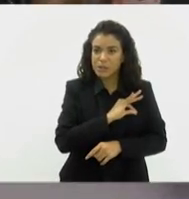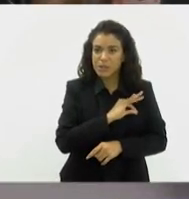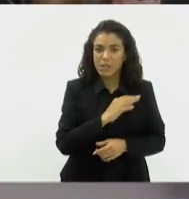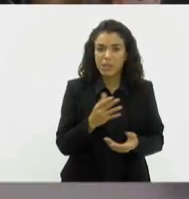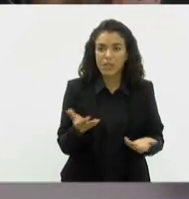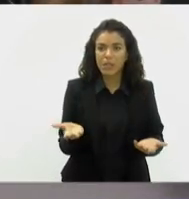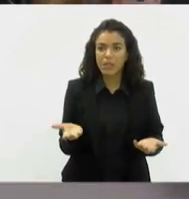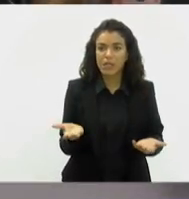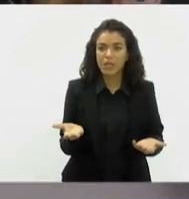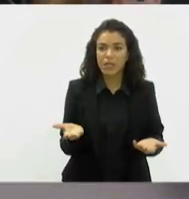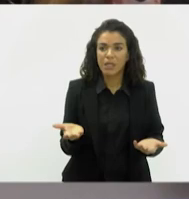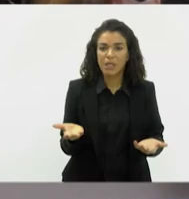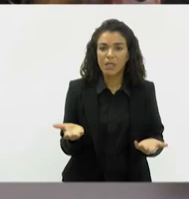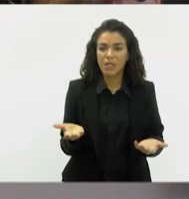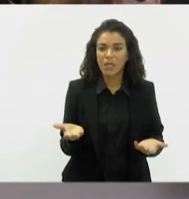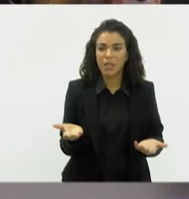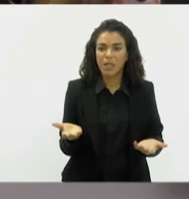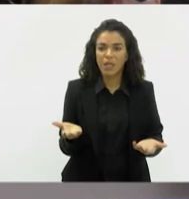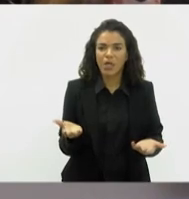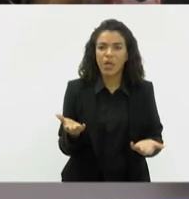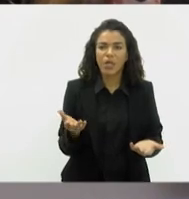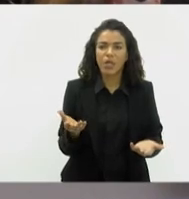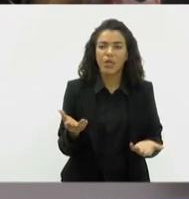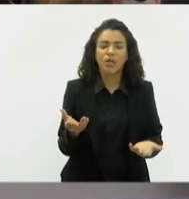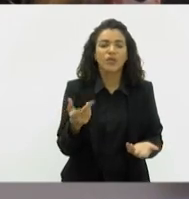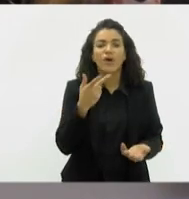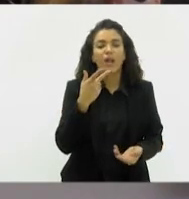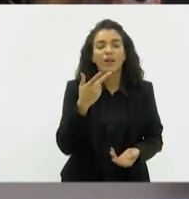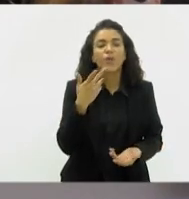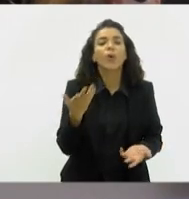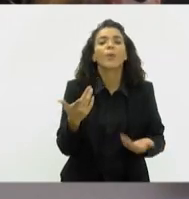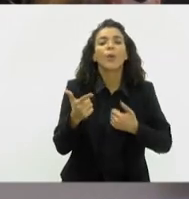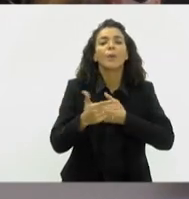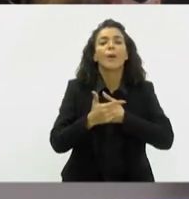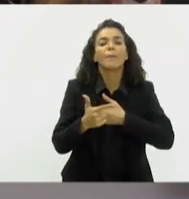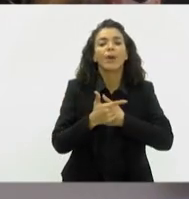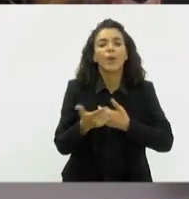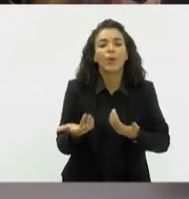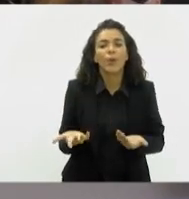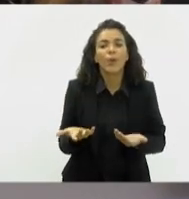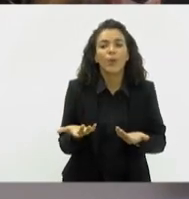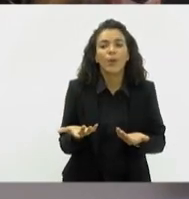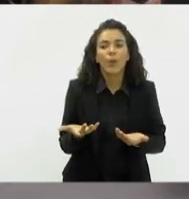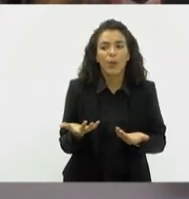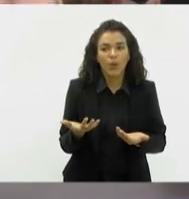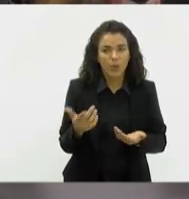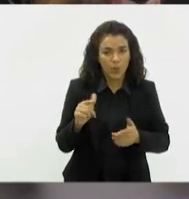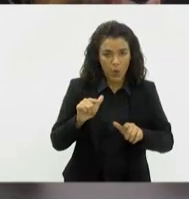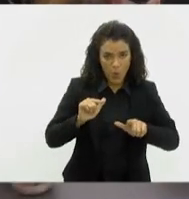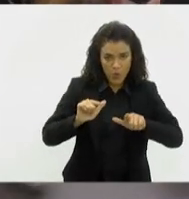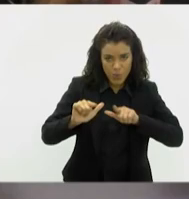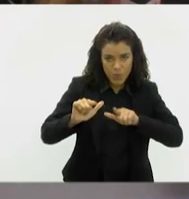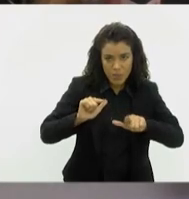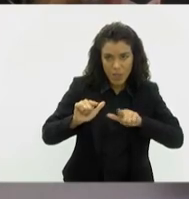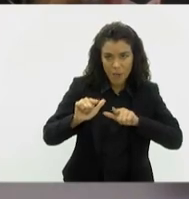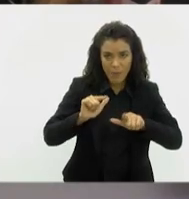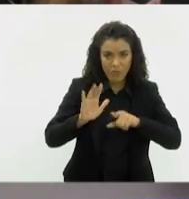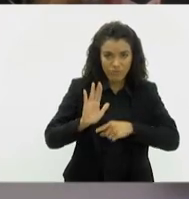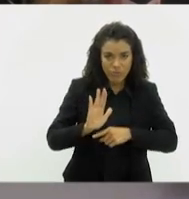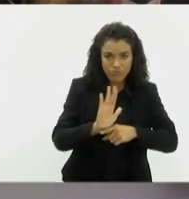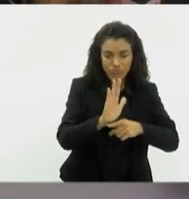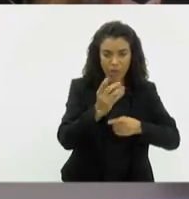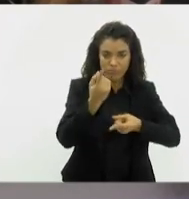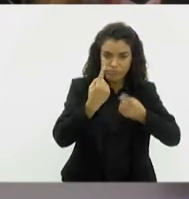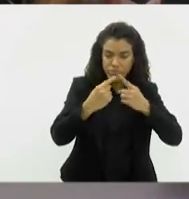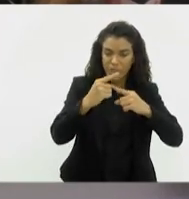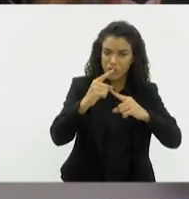olha só, mas eu não estou dizendo que o senhor tem que fazer o papel de polícia. Qual é o seu papel dentro dessas instituições? Não é um trabalho de ressocialização, de receber